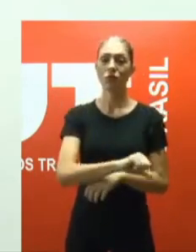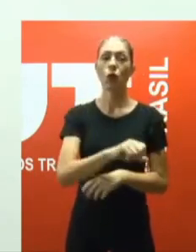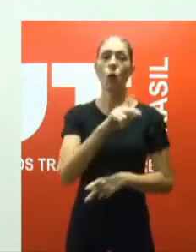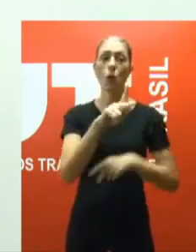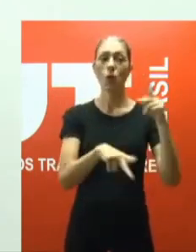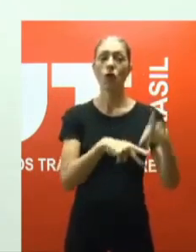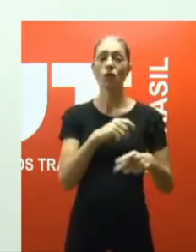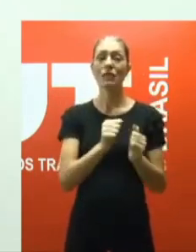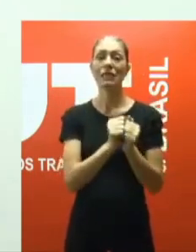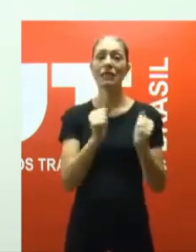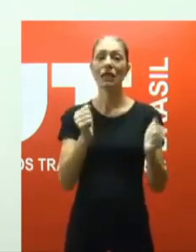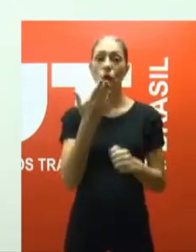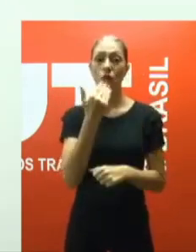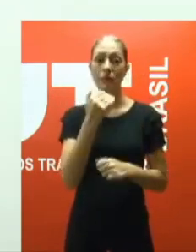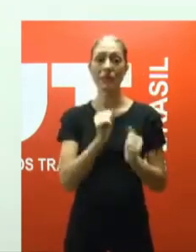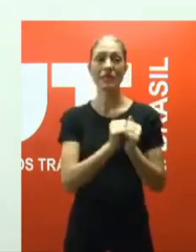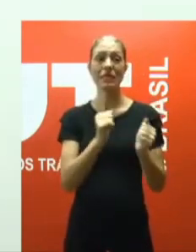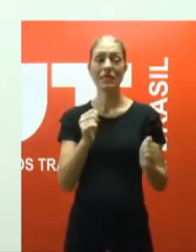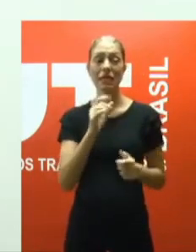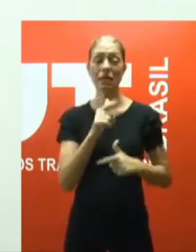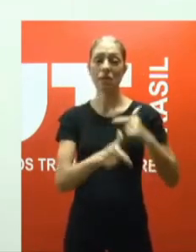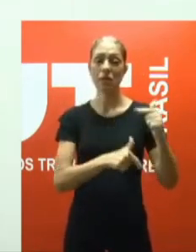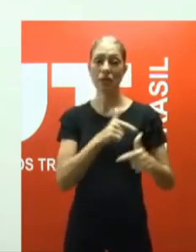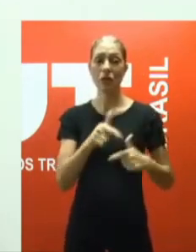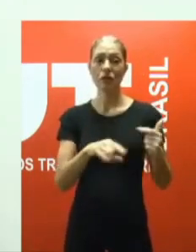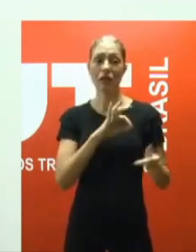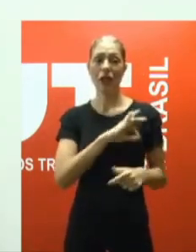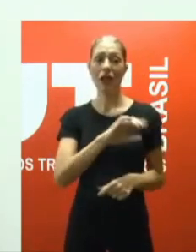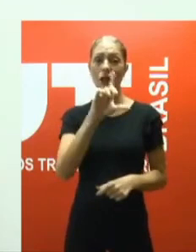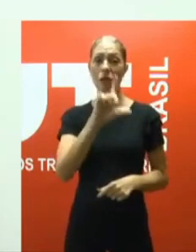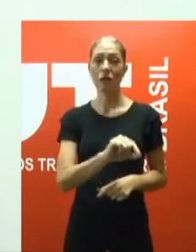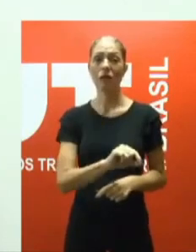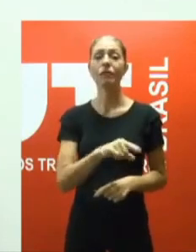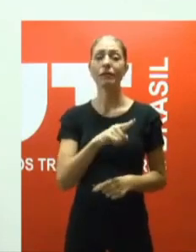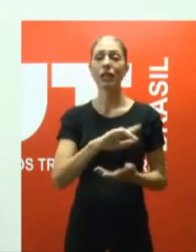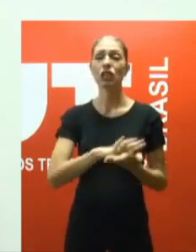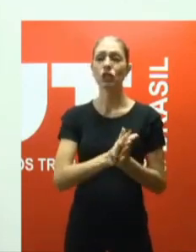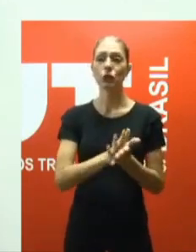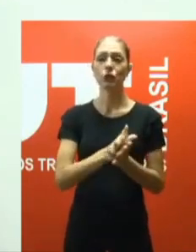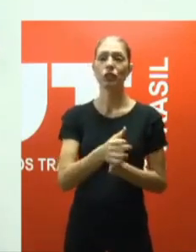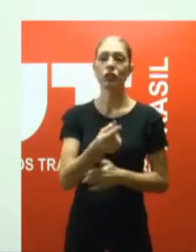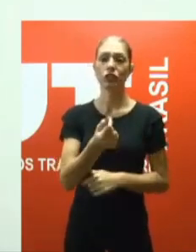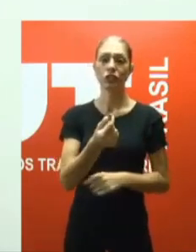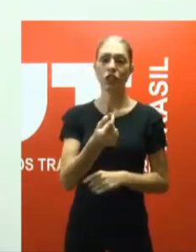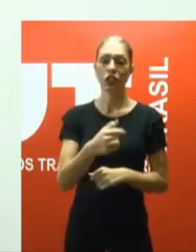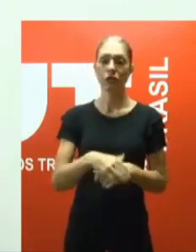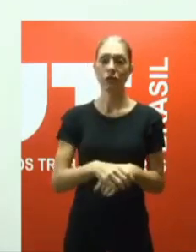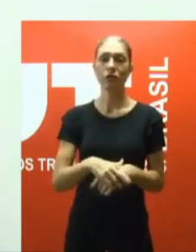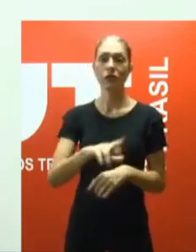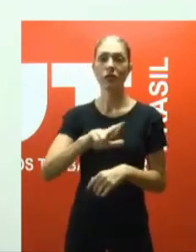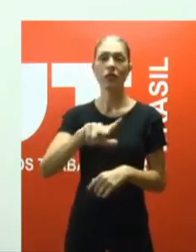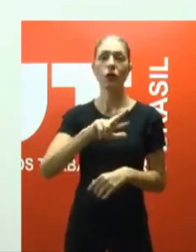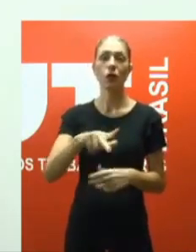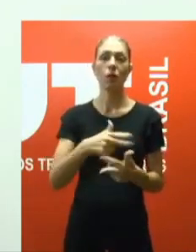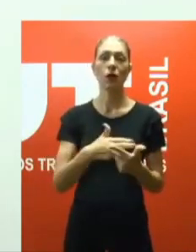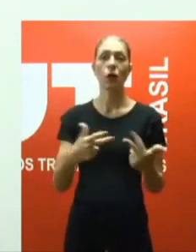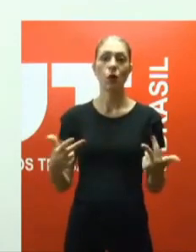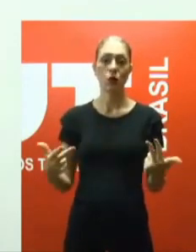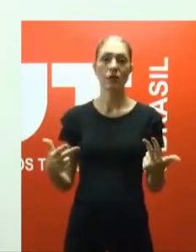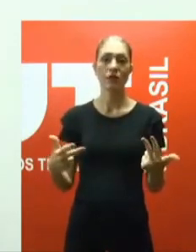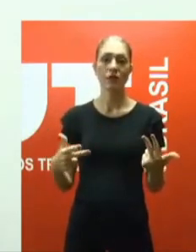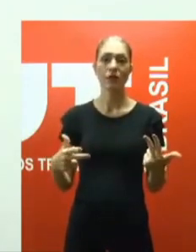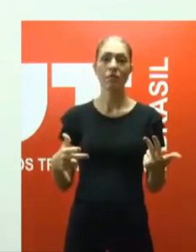está sem emprego, o salário está pior, mas ele está distribuindo dinheiro. E não é uma coisa perene, porque vai